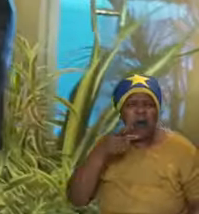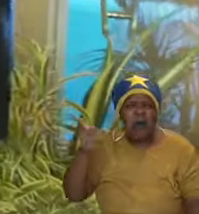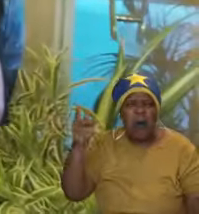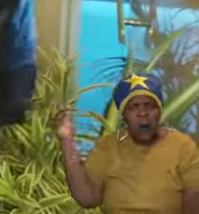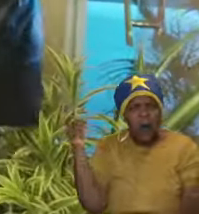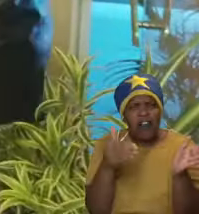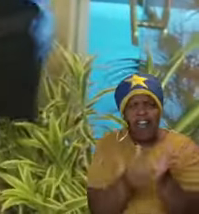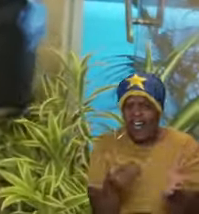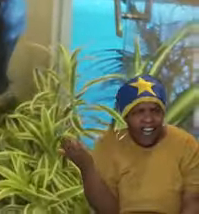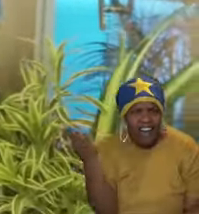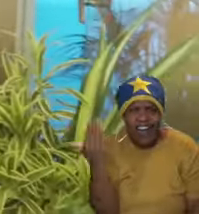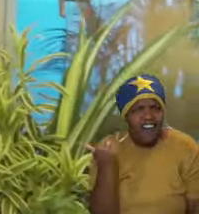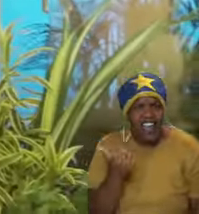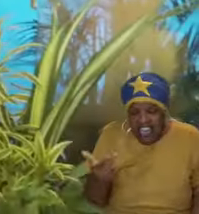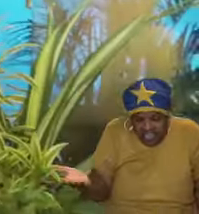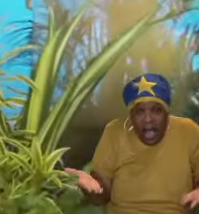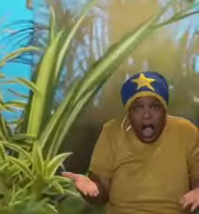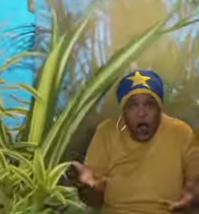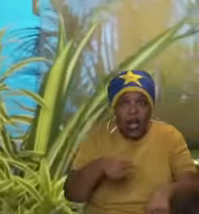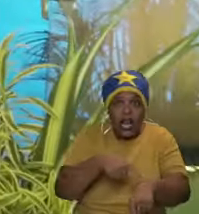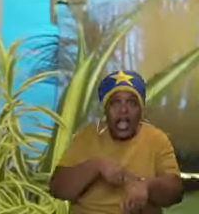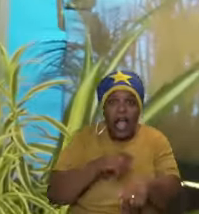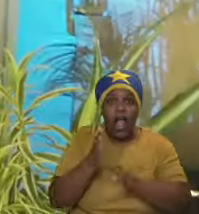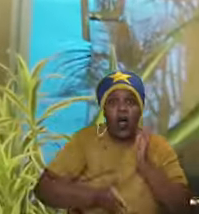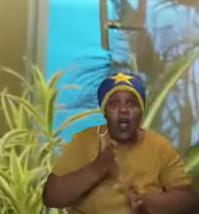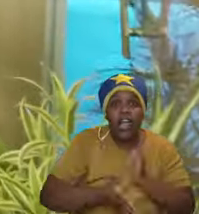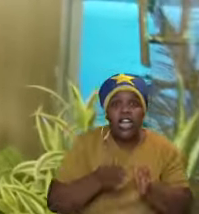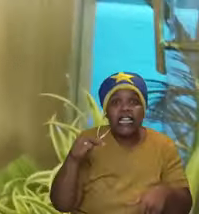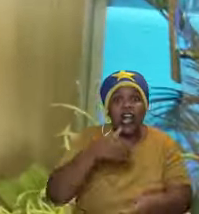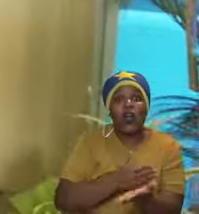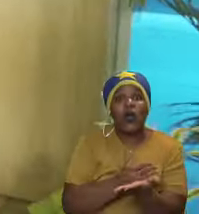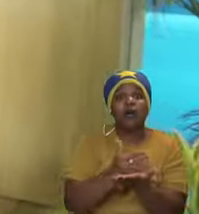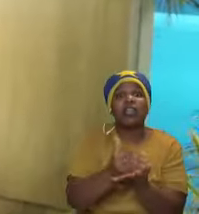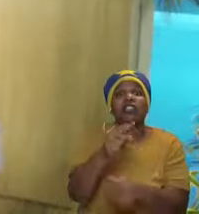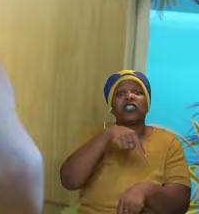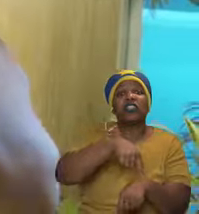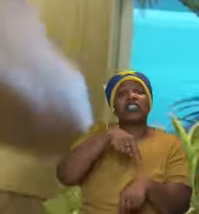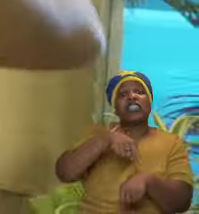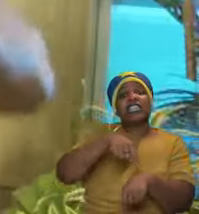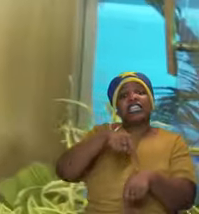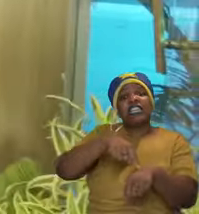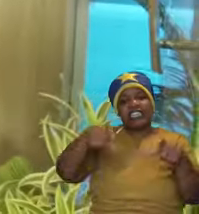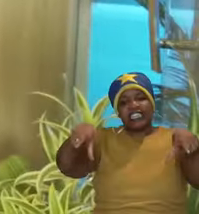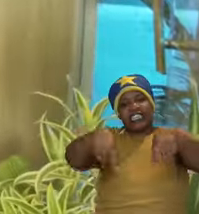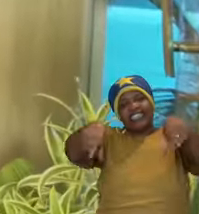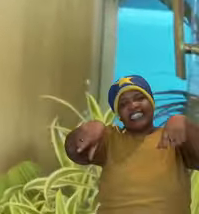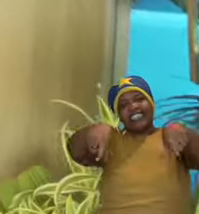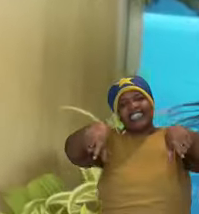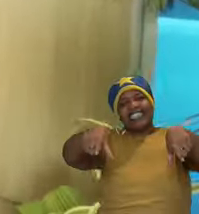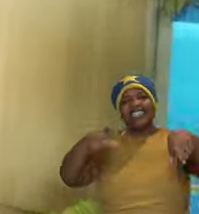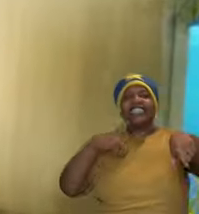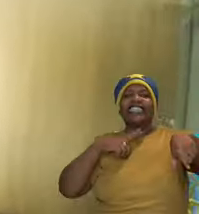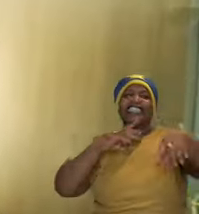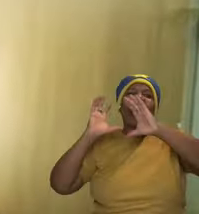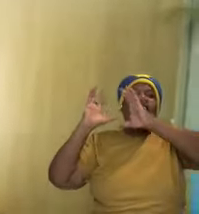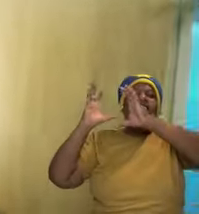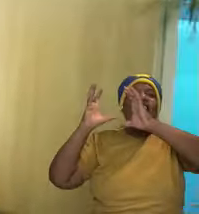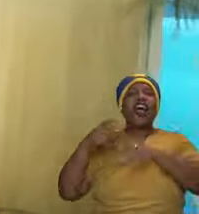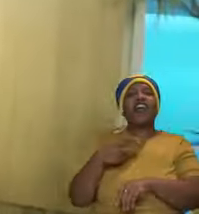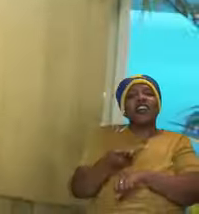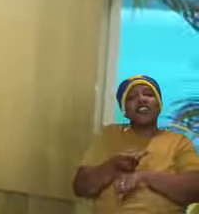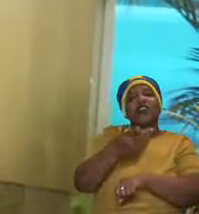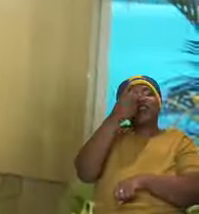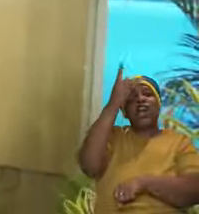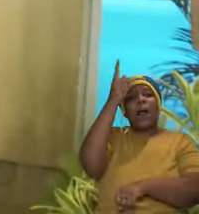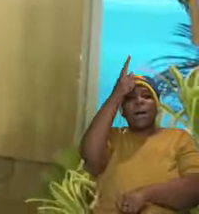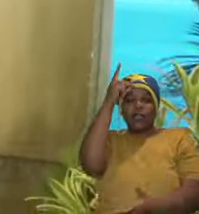no fim. Aí vem, é o seguinte, a corrida começa aqui. Desde campinho de terra, do domus com Coca-Cola. Troféu é pra quem